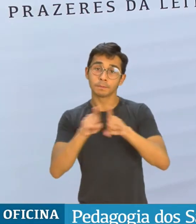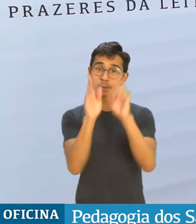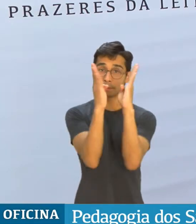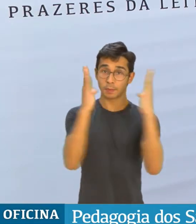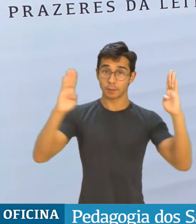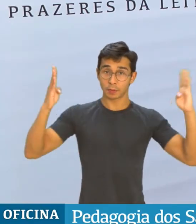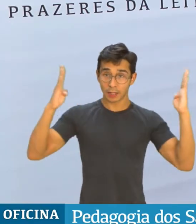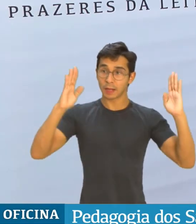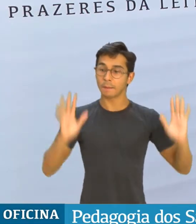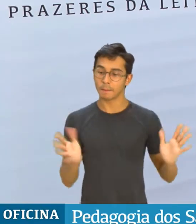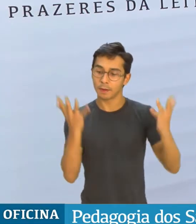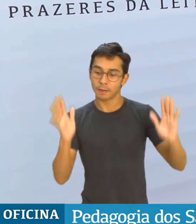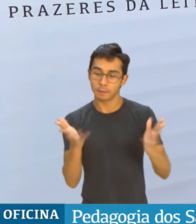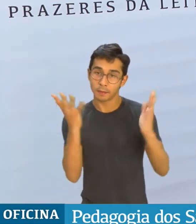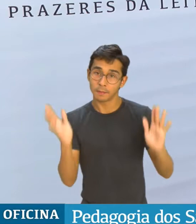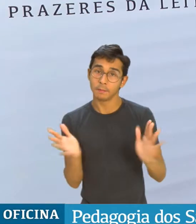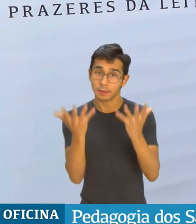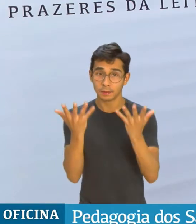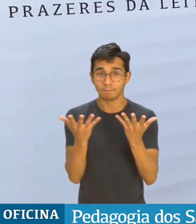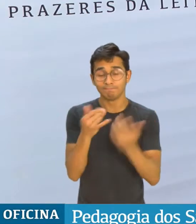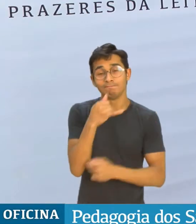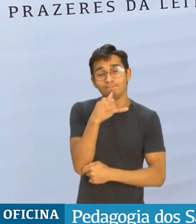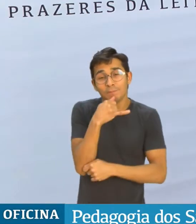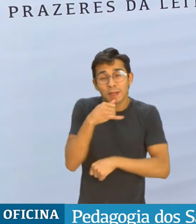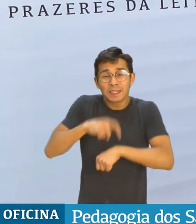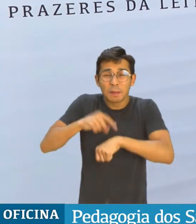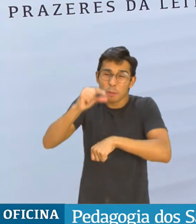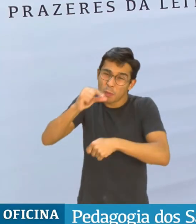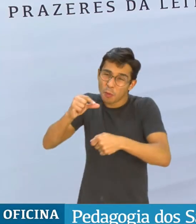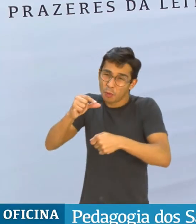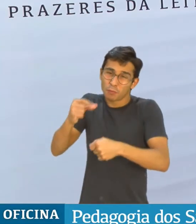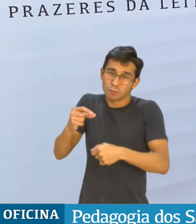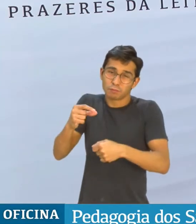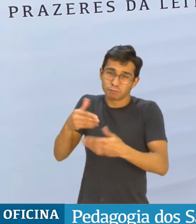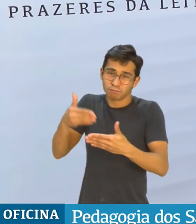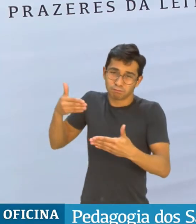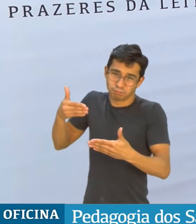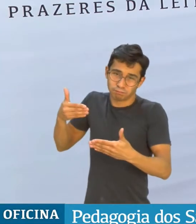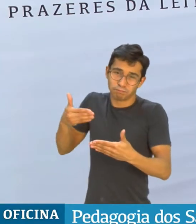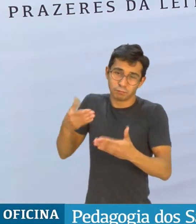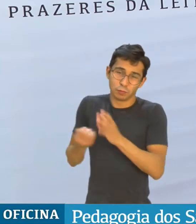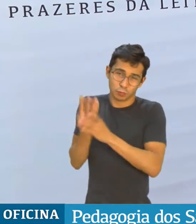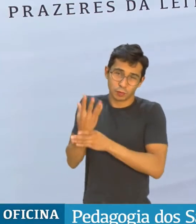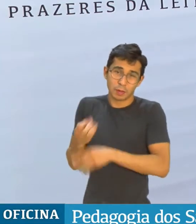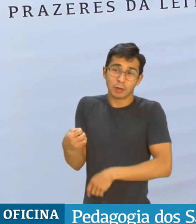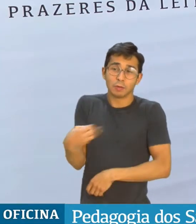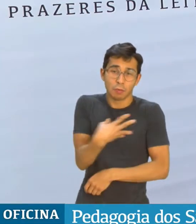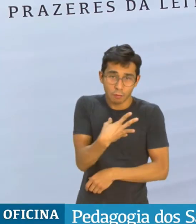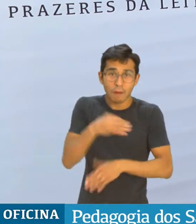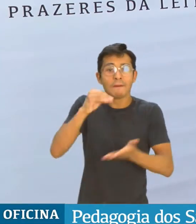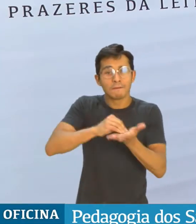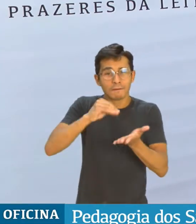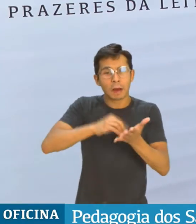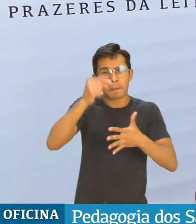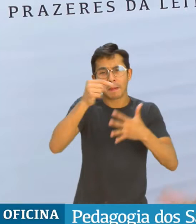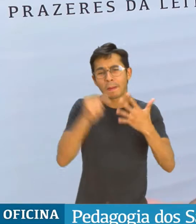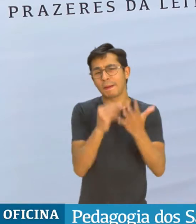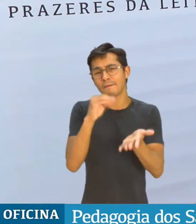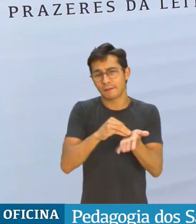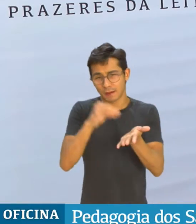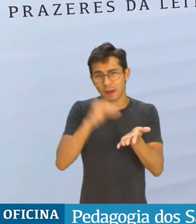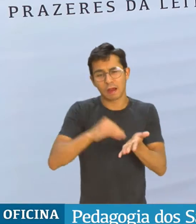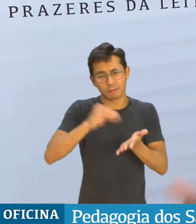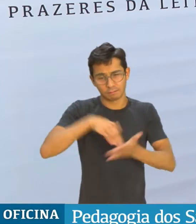bibliotecas vivas. Tudo isso, infelizmente, ainda é muito recente, ainda tem muitas frentes de trabalho para a gente estar atuando. E